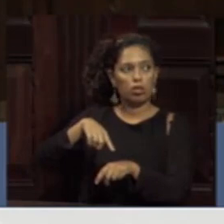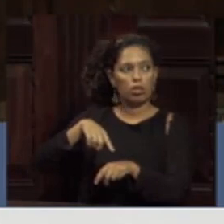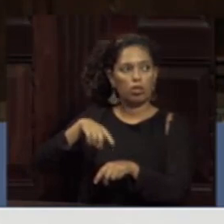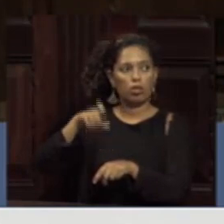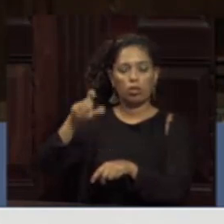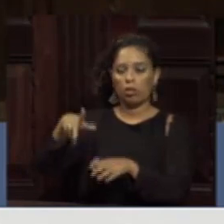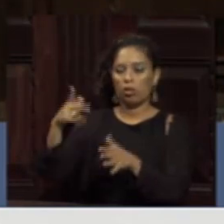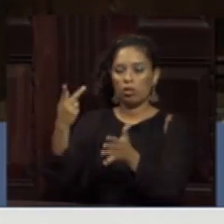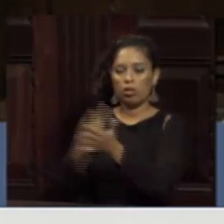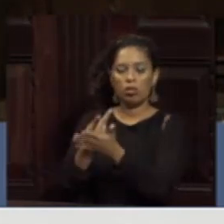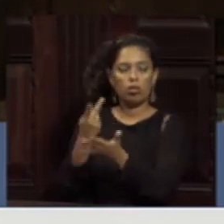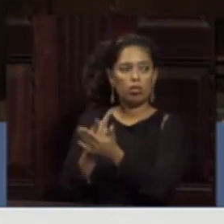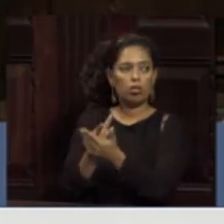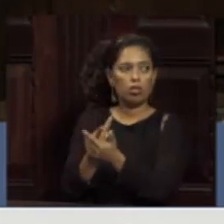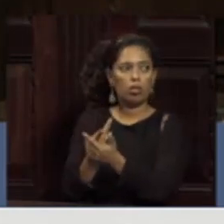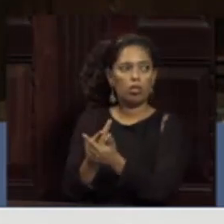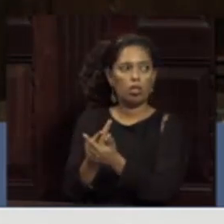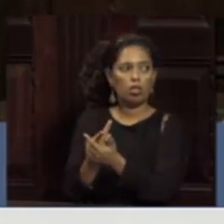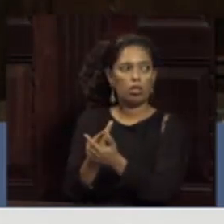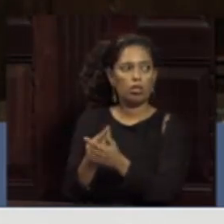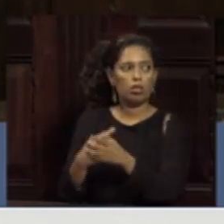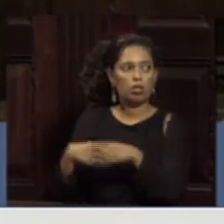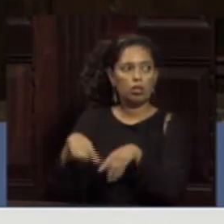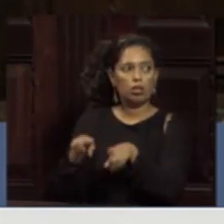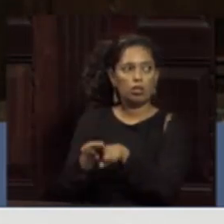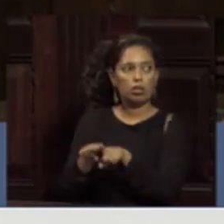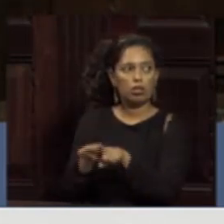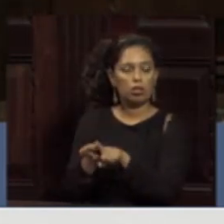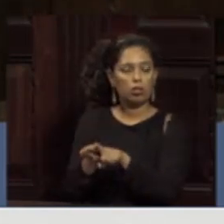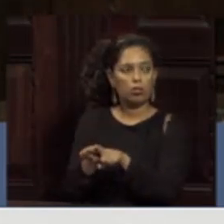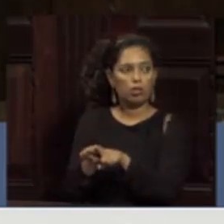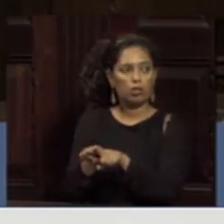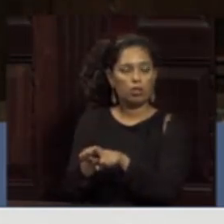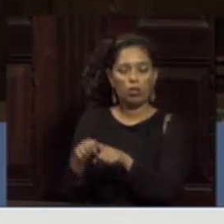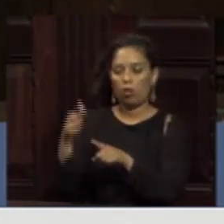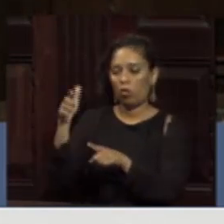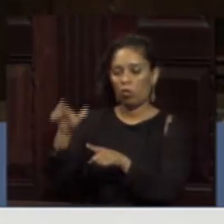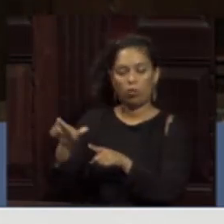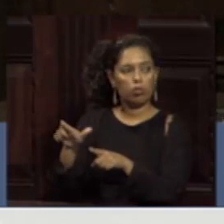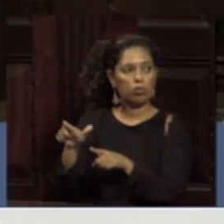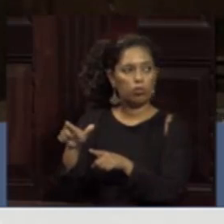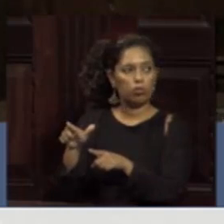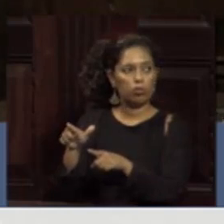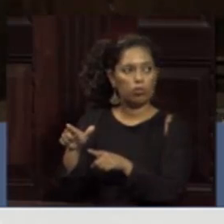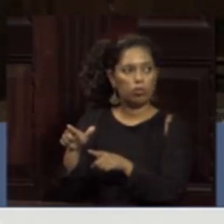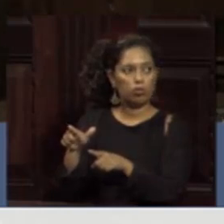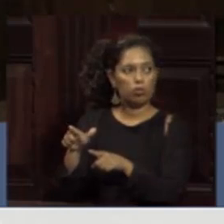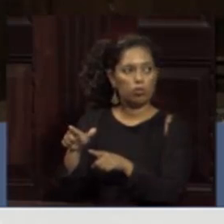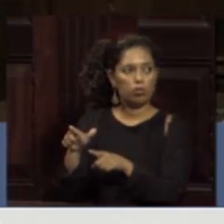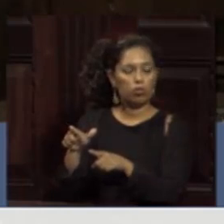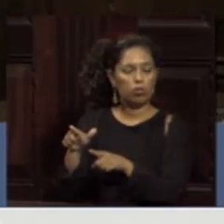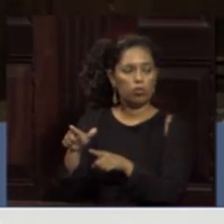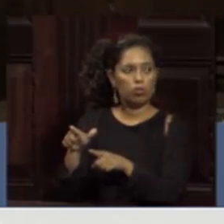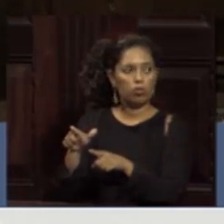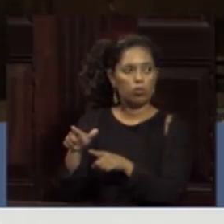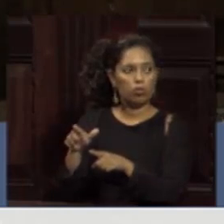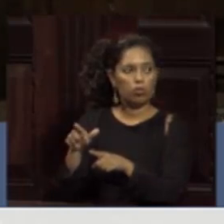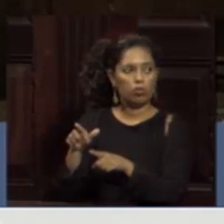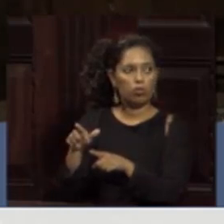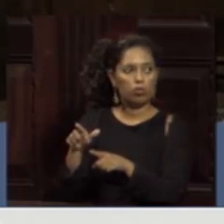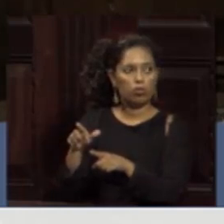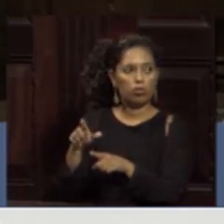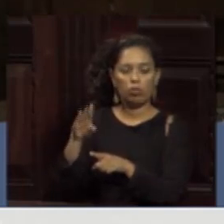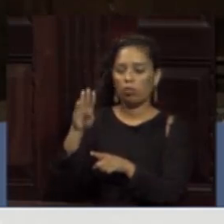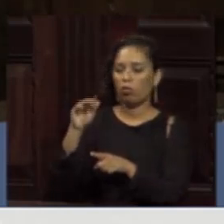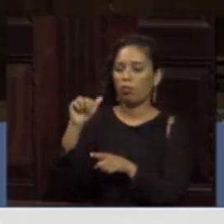não aguentariam. E também categorias que foram incluídas, como baristas, emenda também